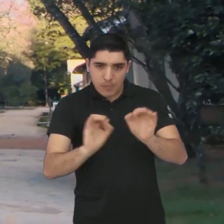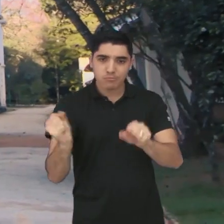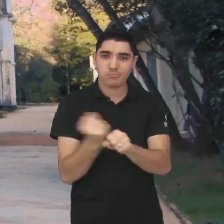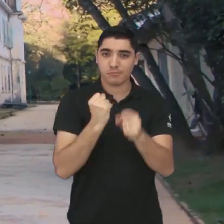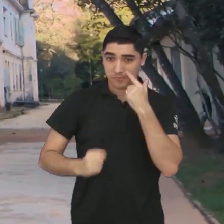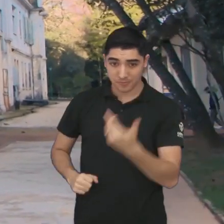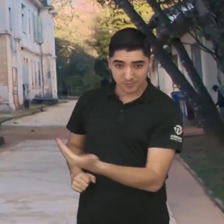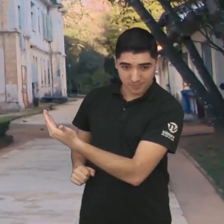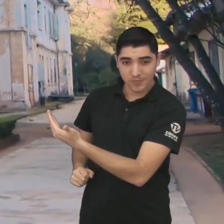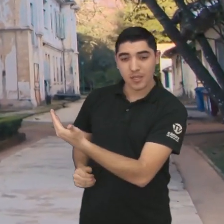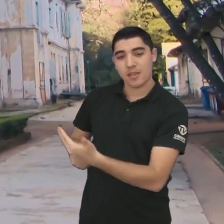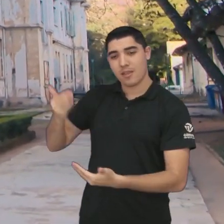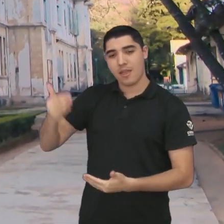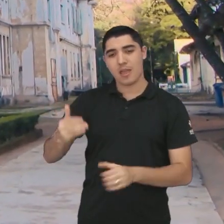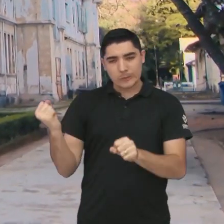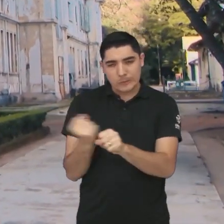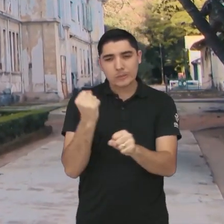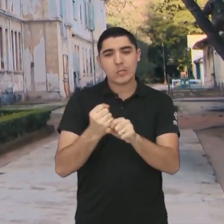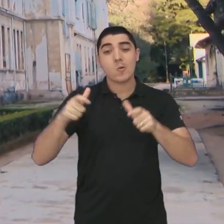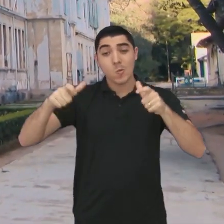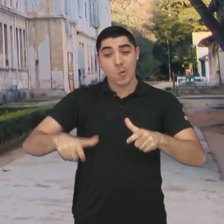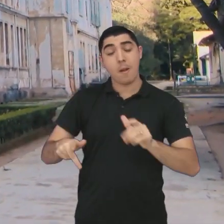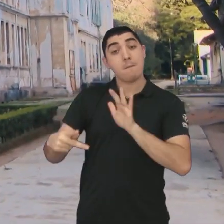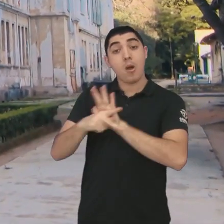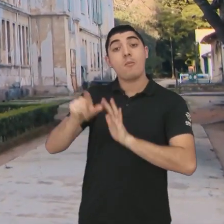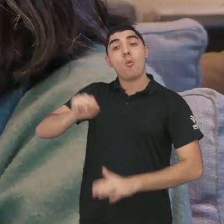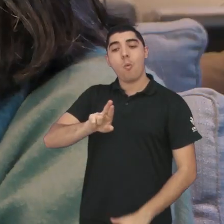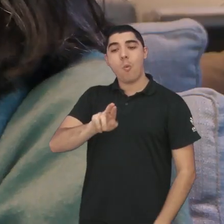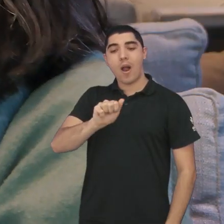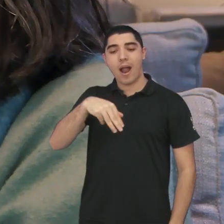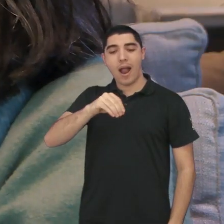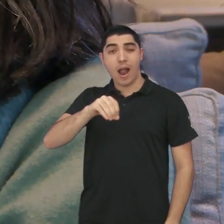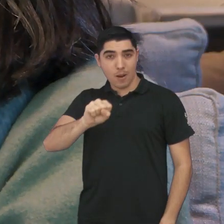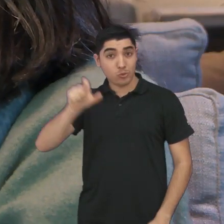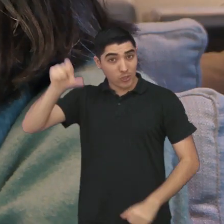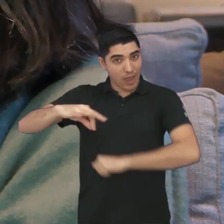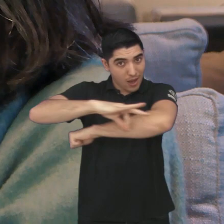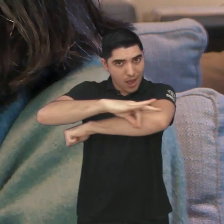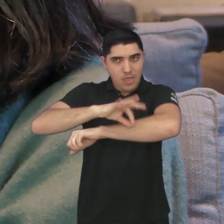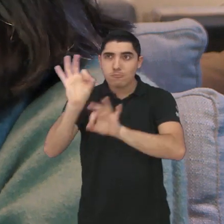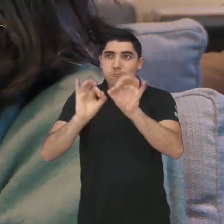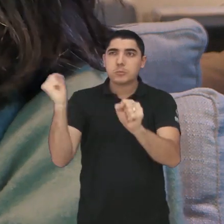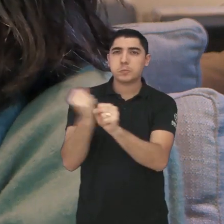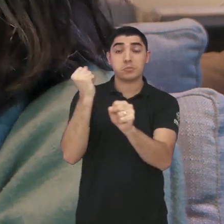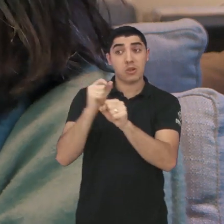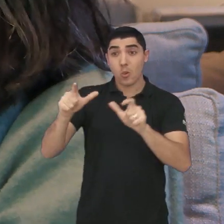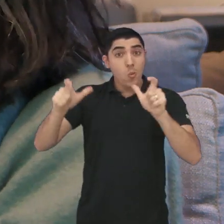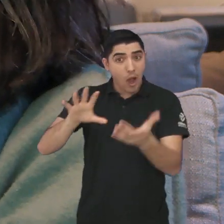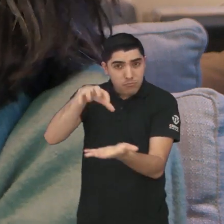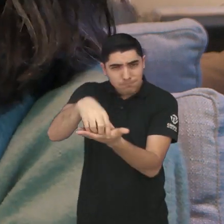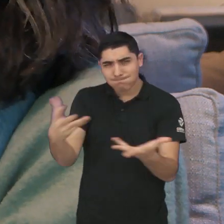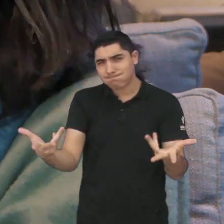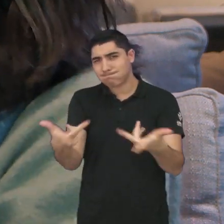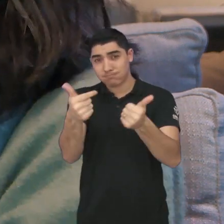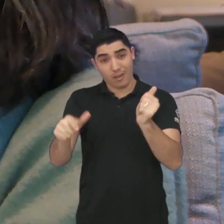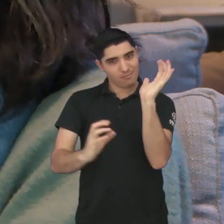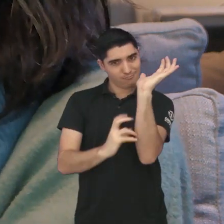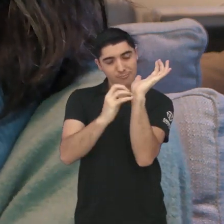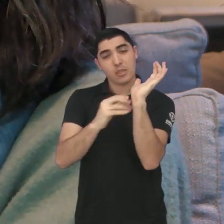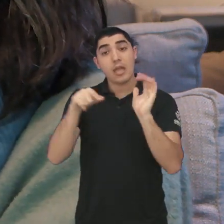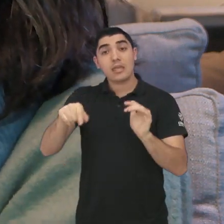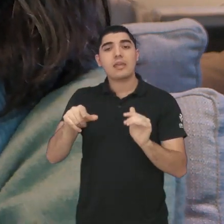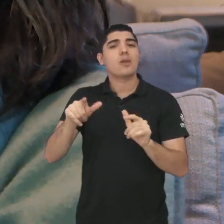A Santa Casa, então, adquire, junto com a filantropia e o apoio da prefeitura, um grande terreno para a construção deste sanatório, o maior da